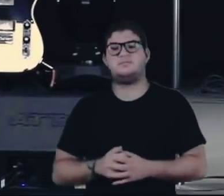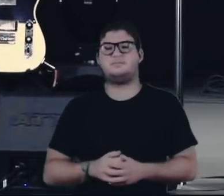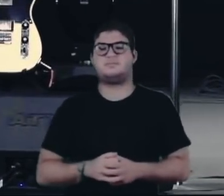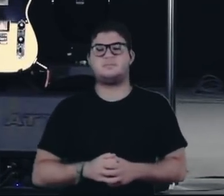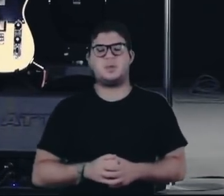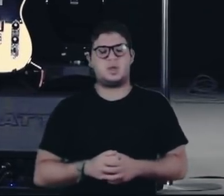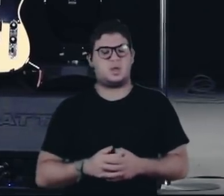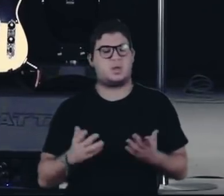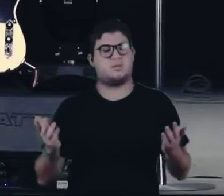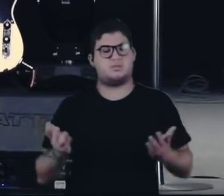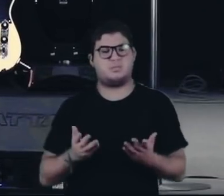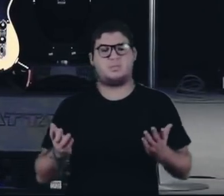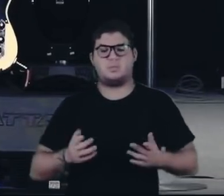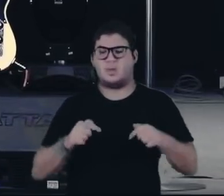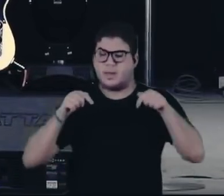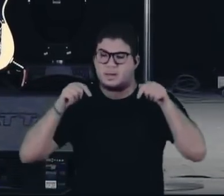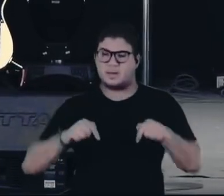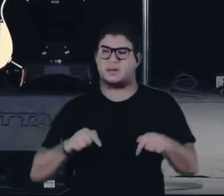Nós estávamos aqui.